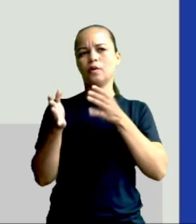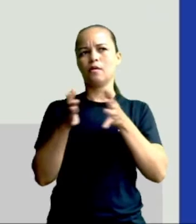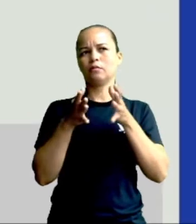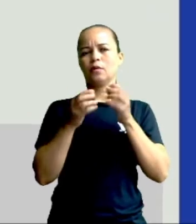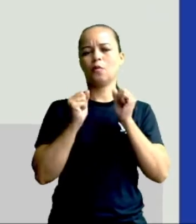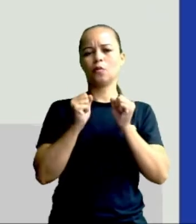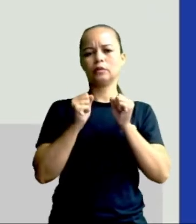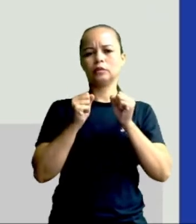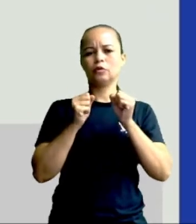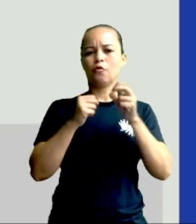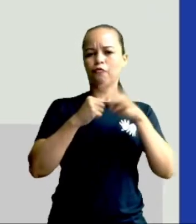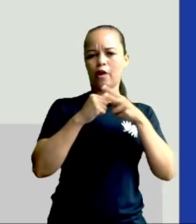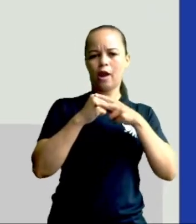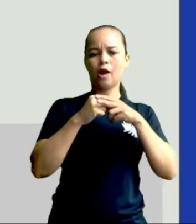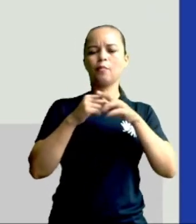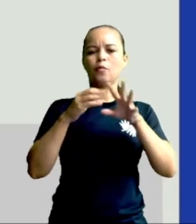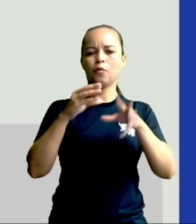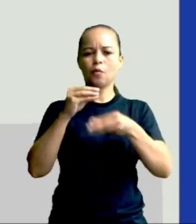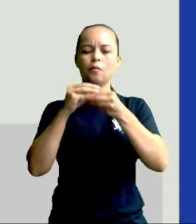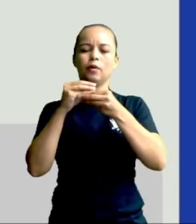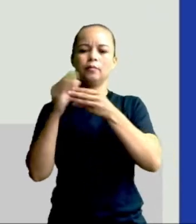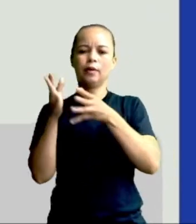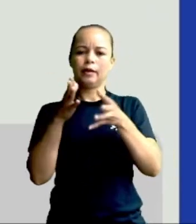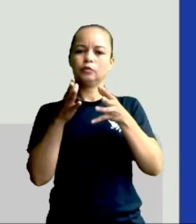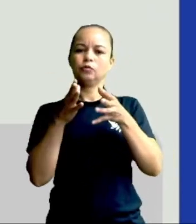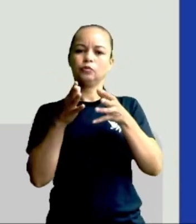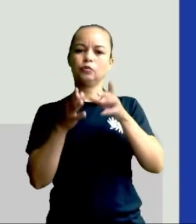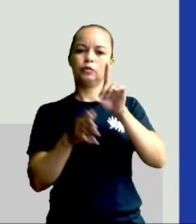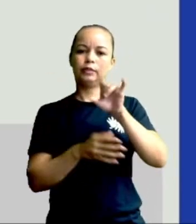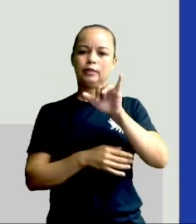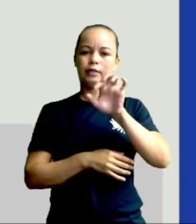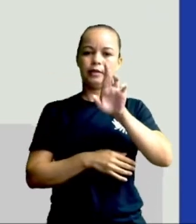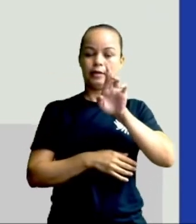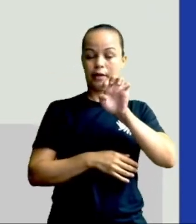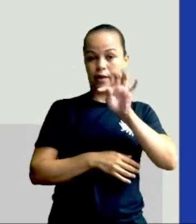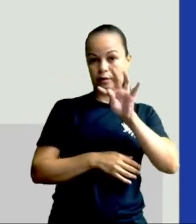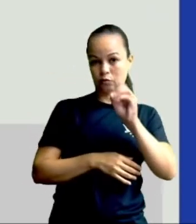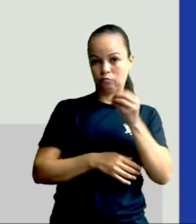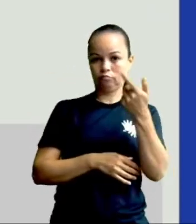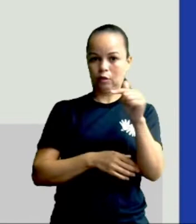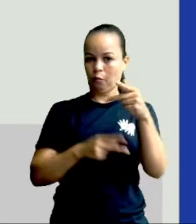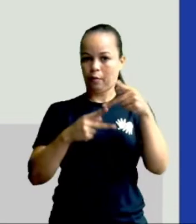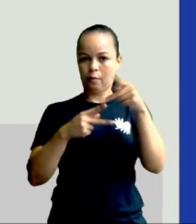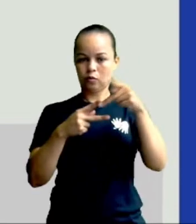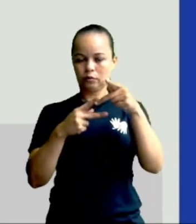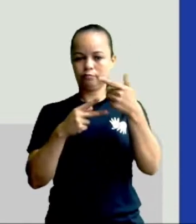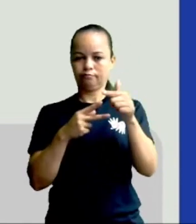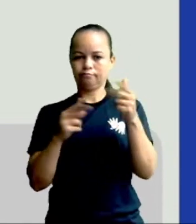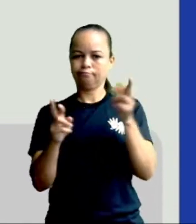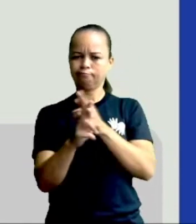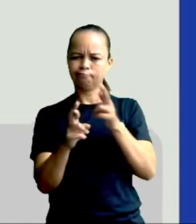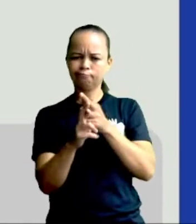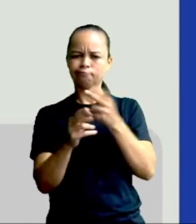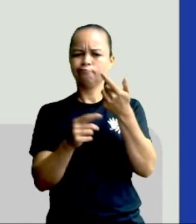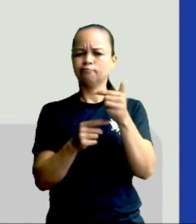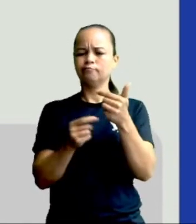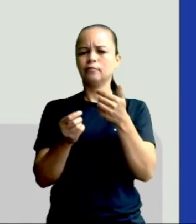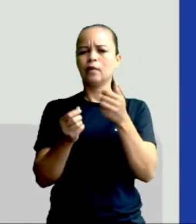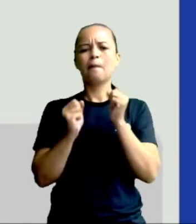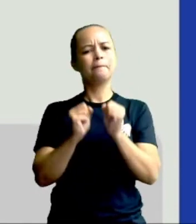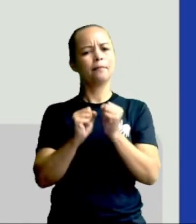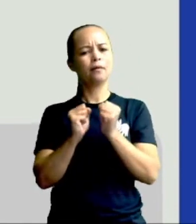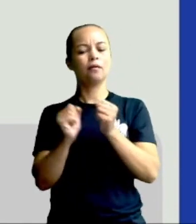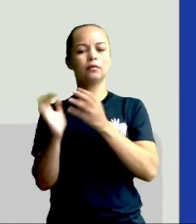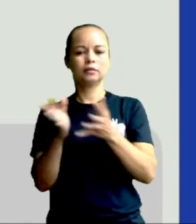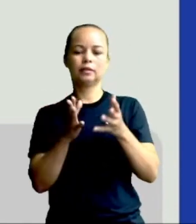verbo e o complemento no caso o objeto direto não vai haver nenhuma preposição e essa relação ela